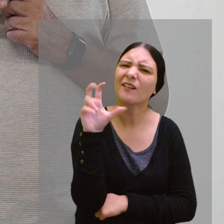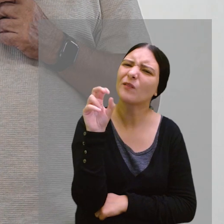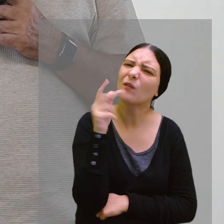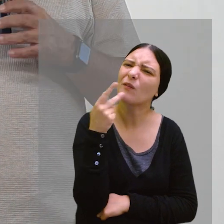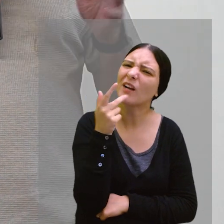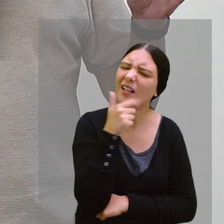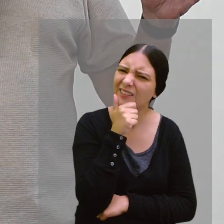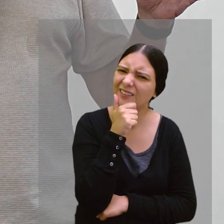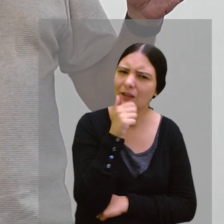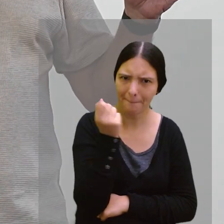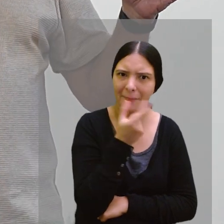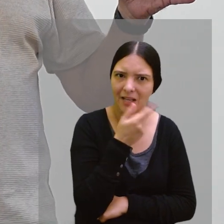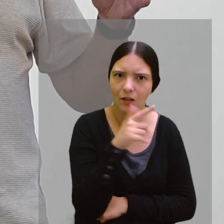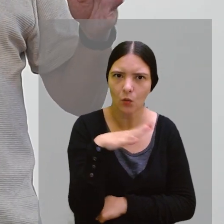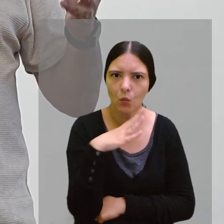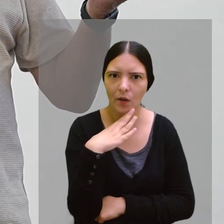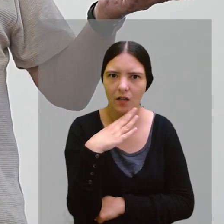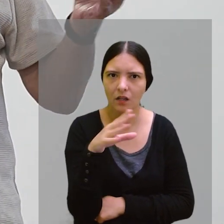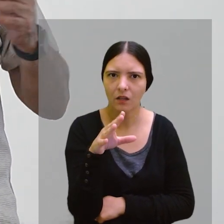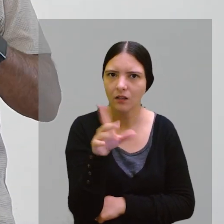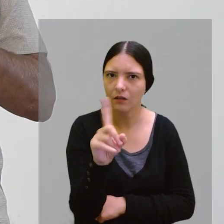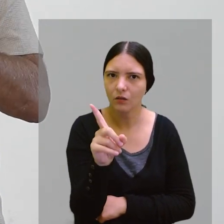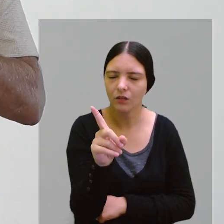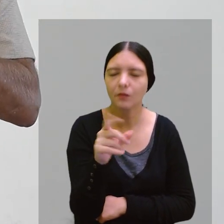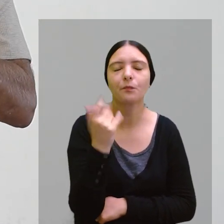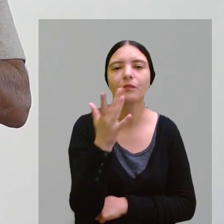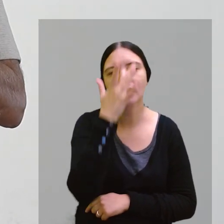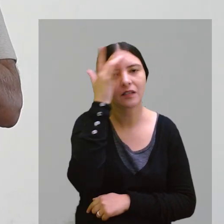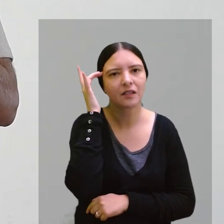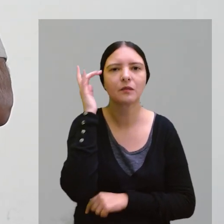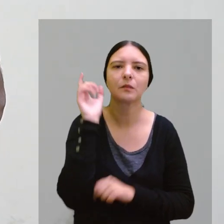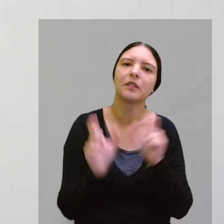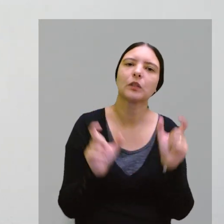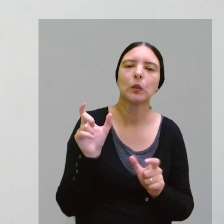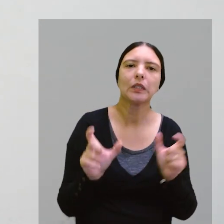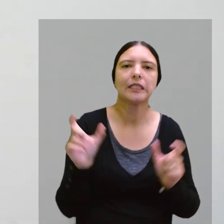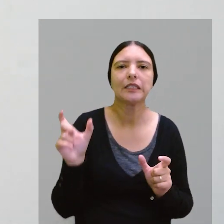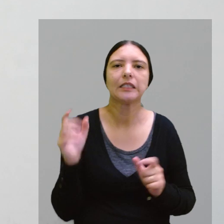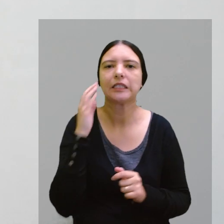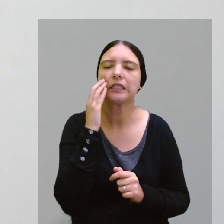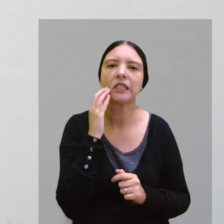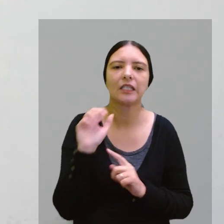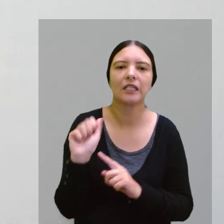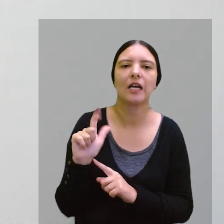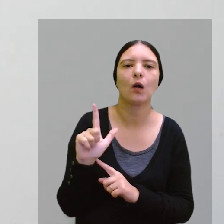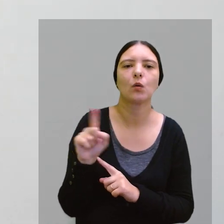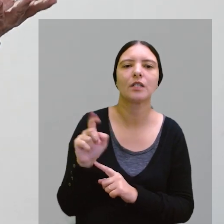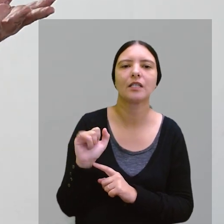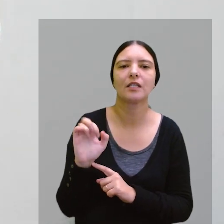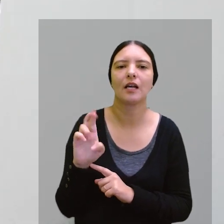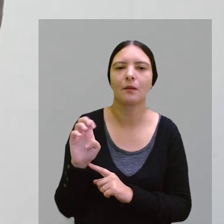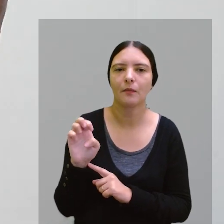fala? Vocês conhecem a piadinha? Não. É que as pessoas que têm Alzheimer, que